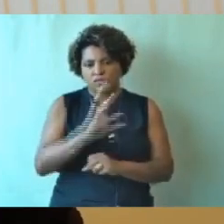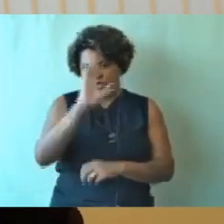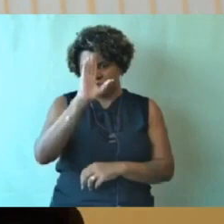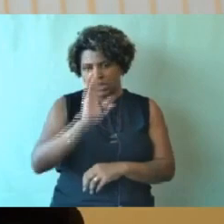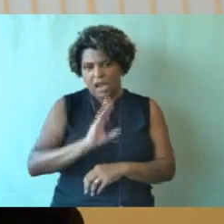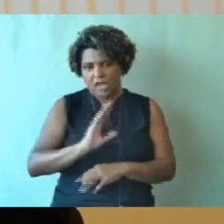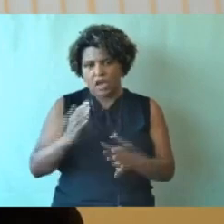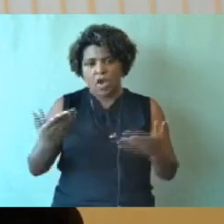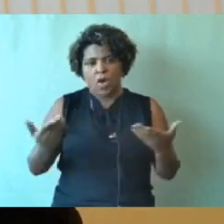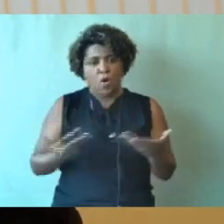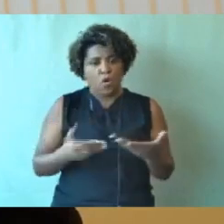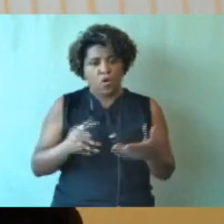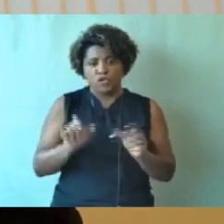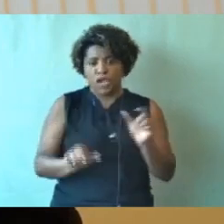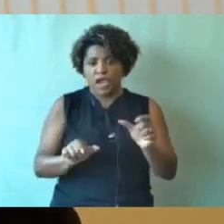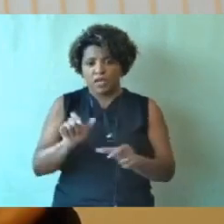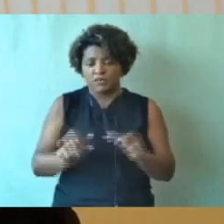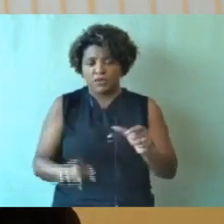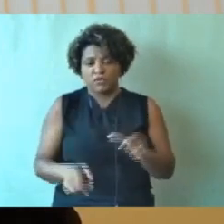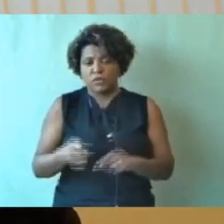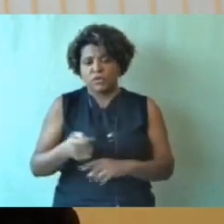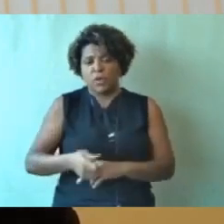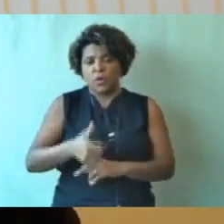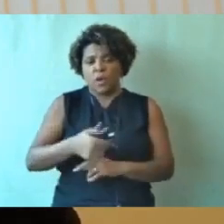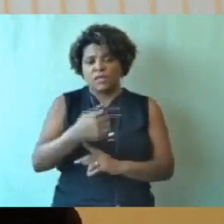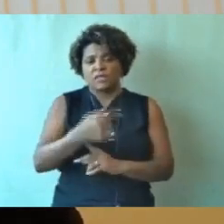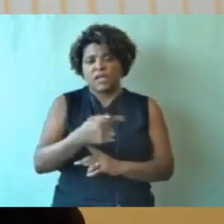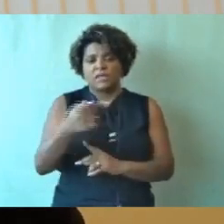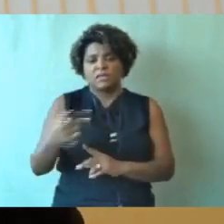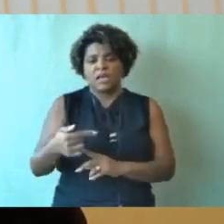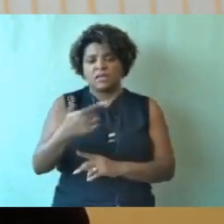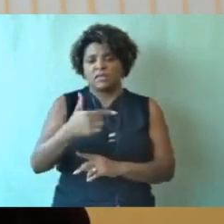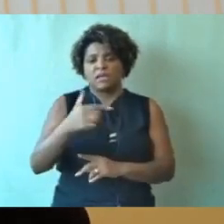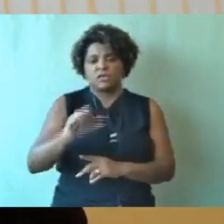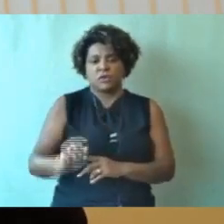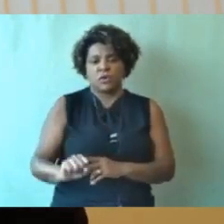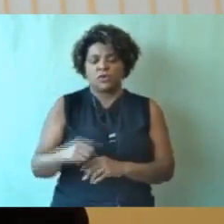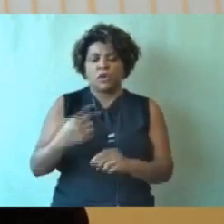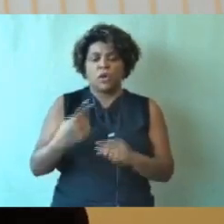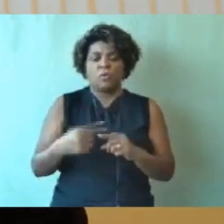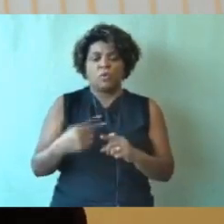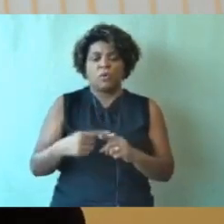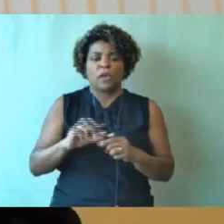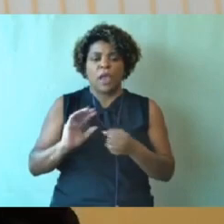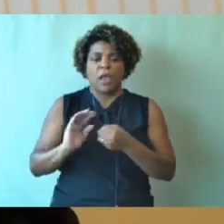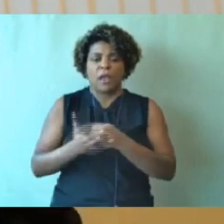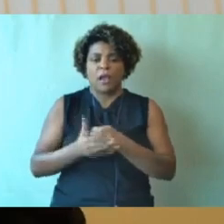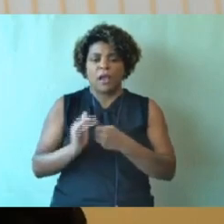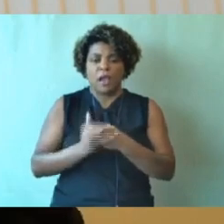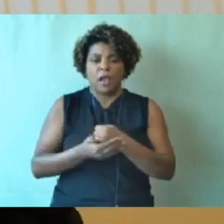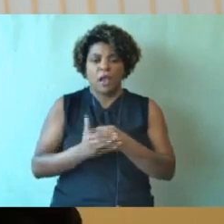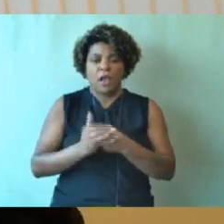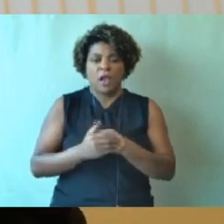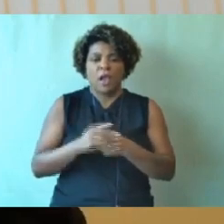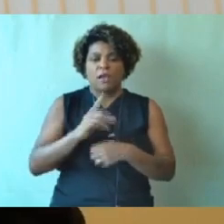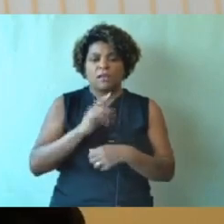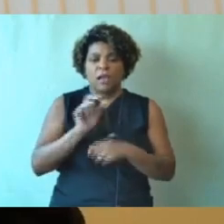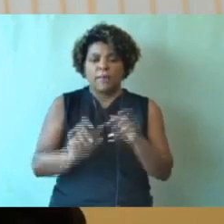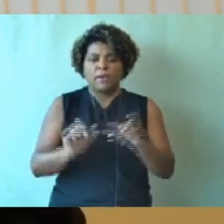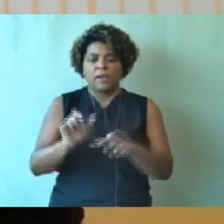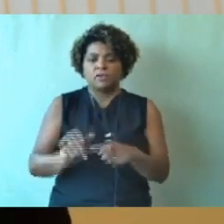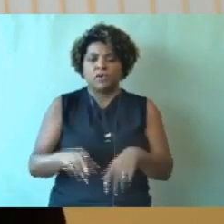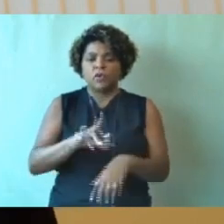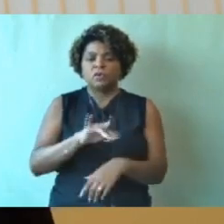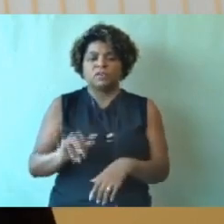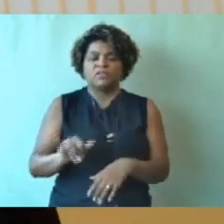graças a Deus, está quase 77, 78, a pandemia baixou isso um pouco. Então, tem gente andando 12, 13 anos de graça. Quem vai pagar essa